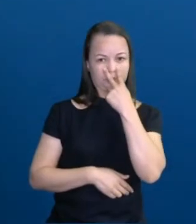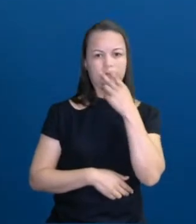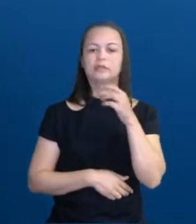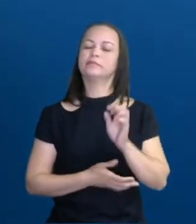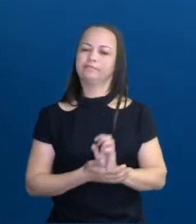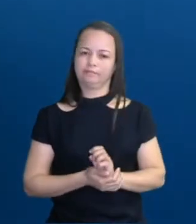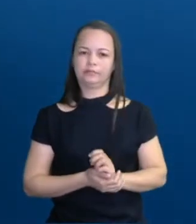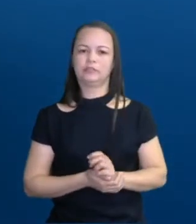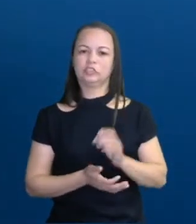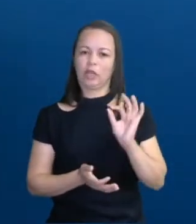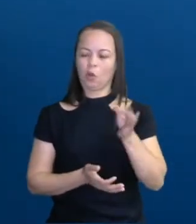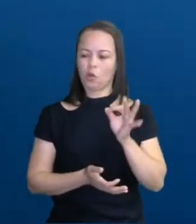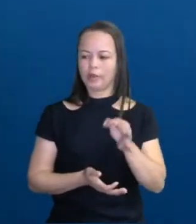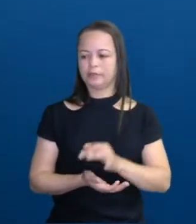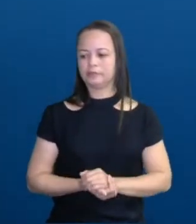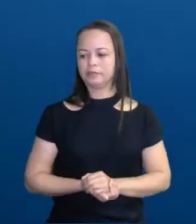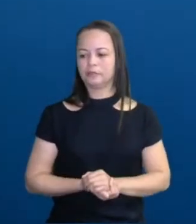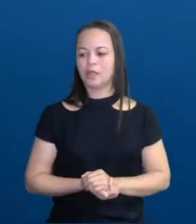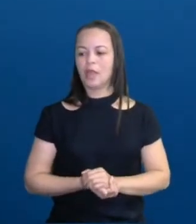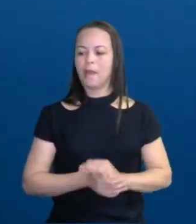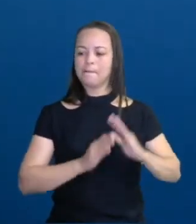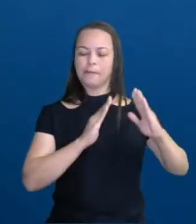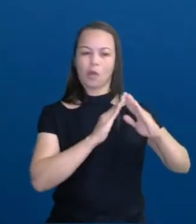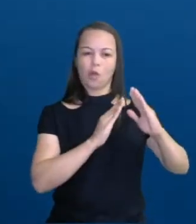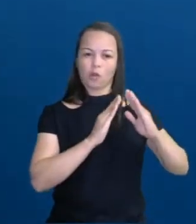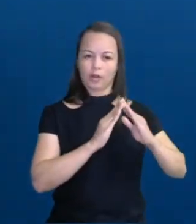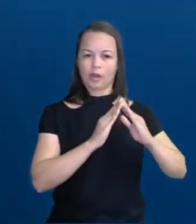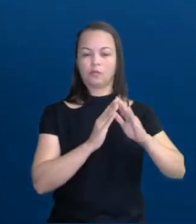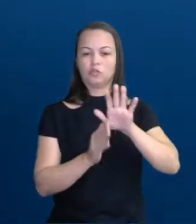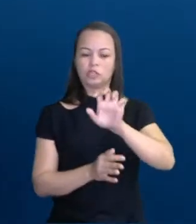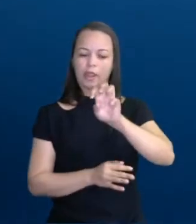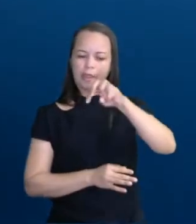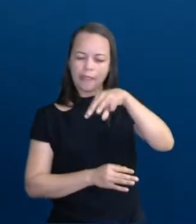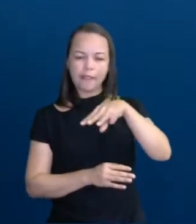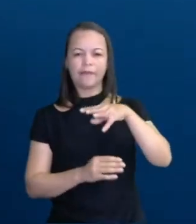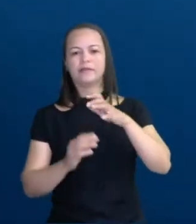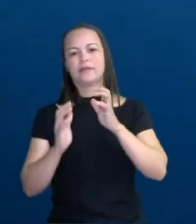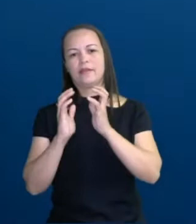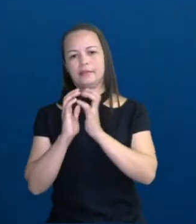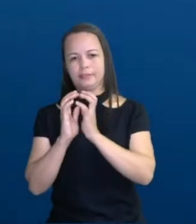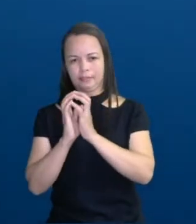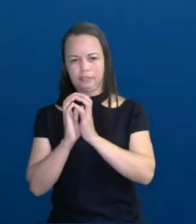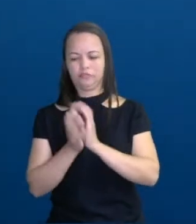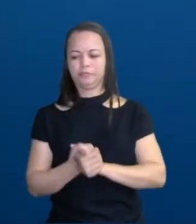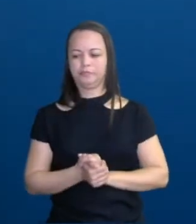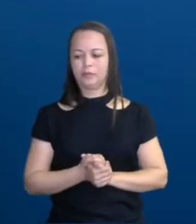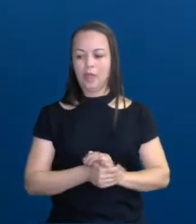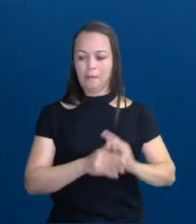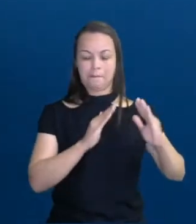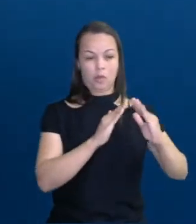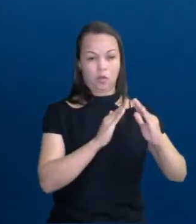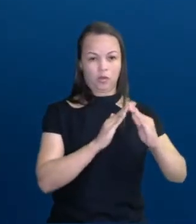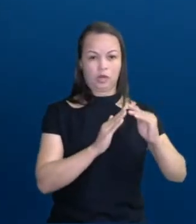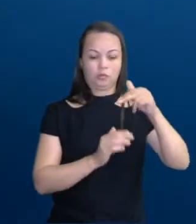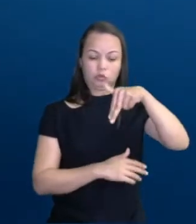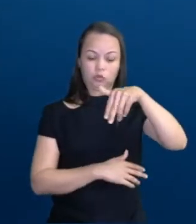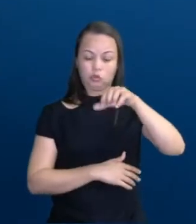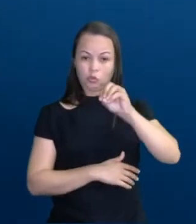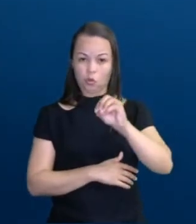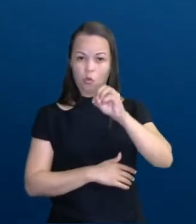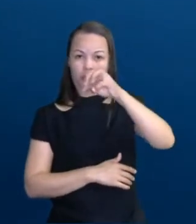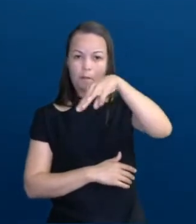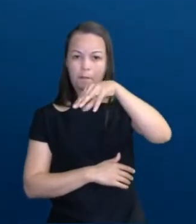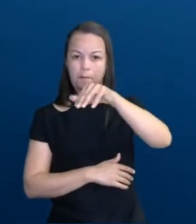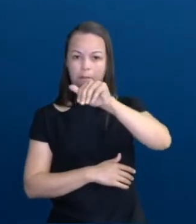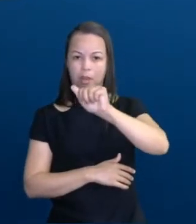Antão tá correto Moramos em Recife também está correto moramos no